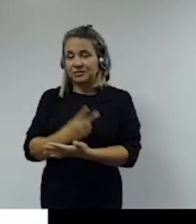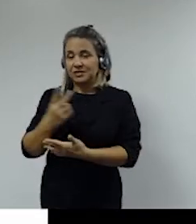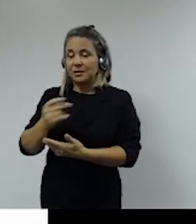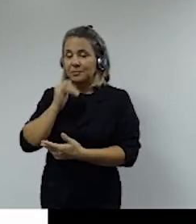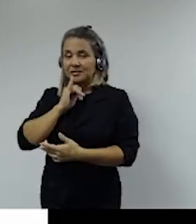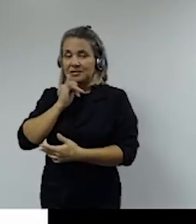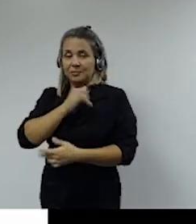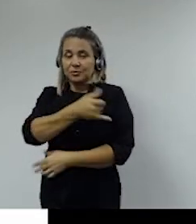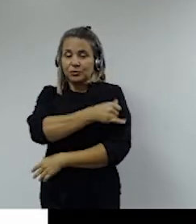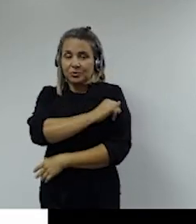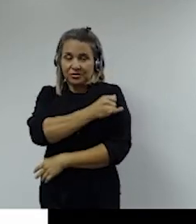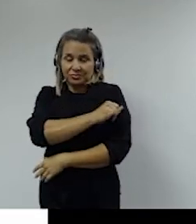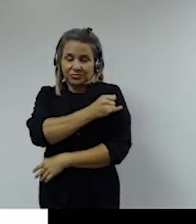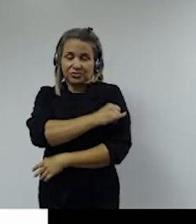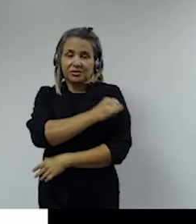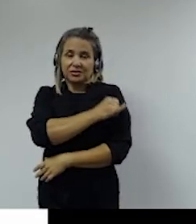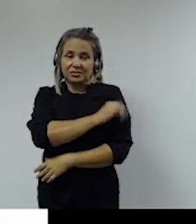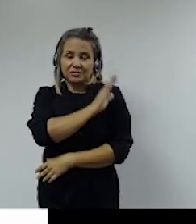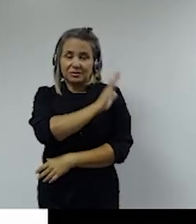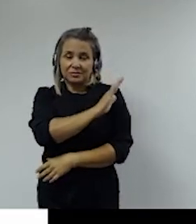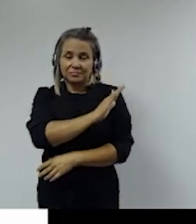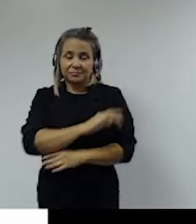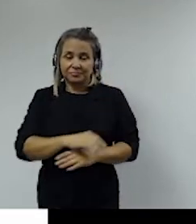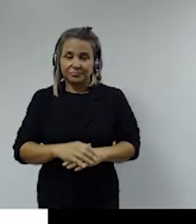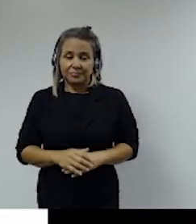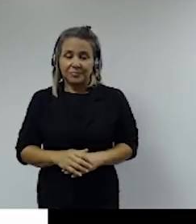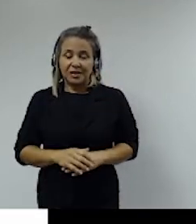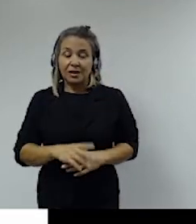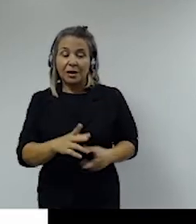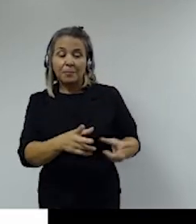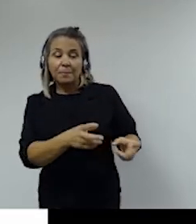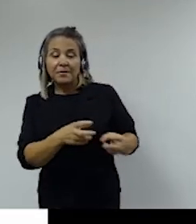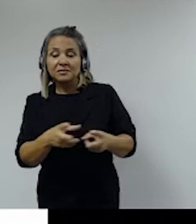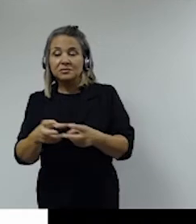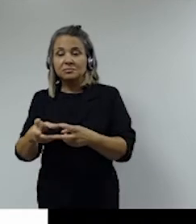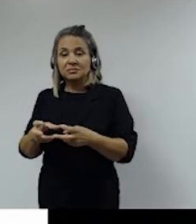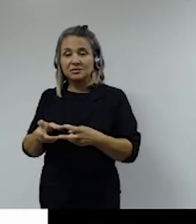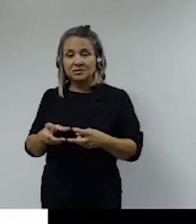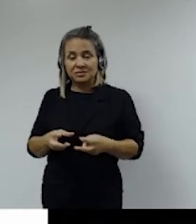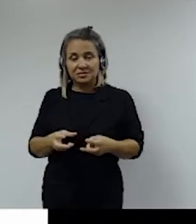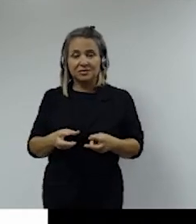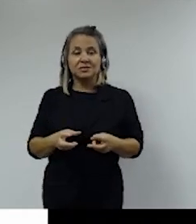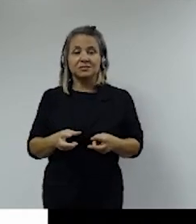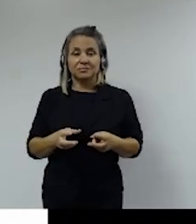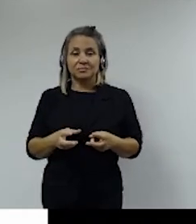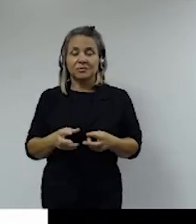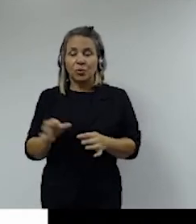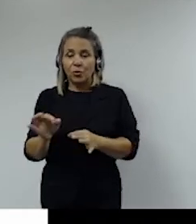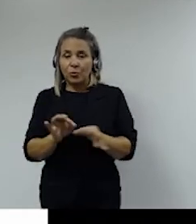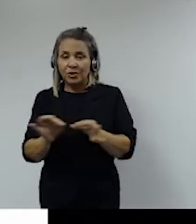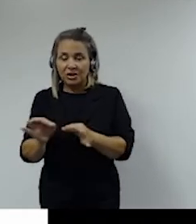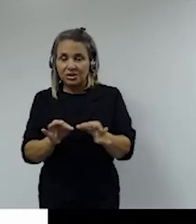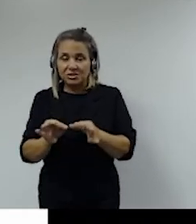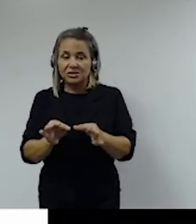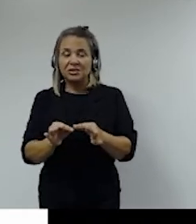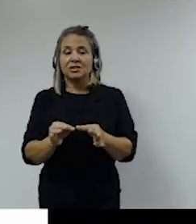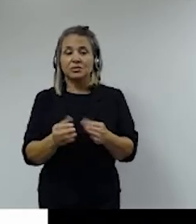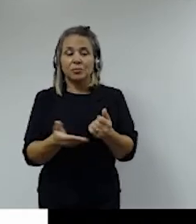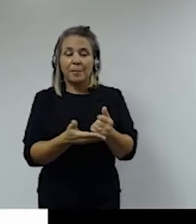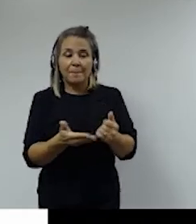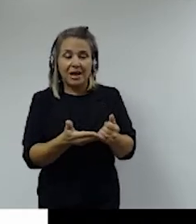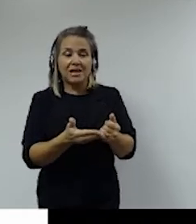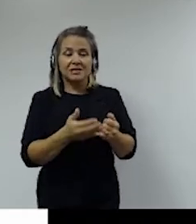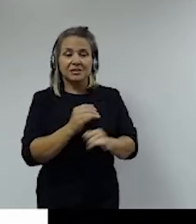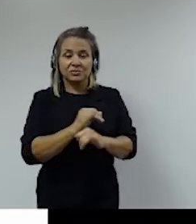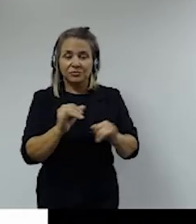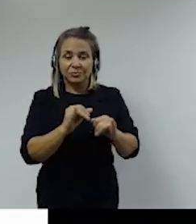do Rio de Janeiro, ela está coletando, né, na verdade, está organizando uma base de dados onde